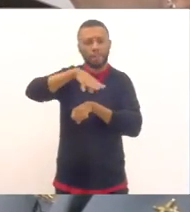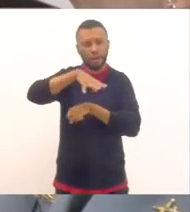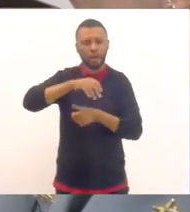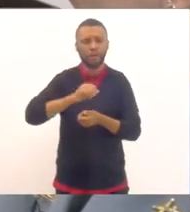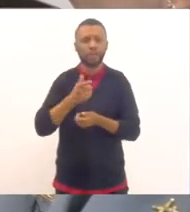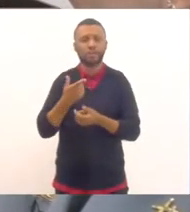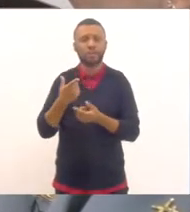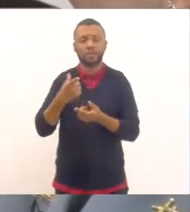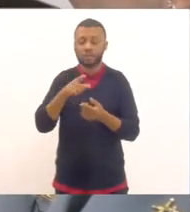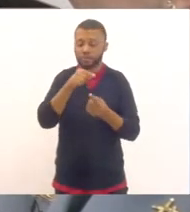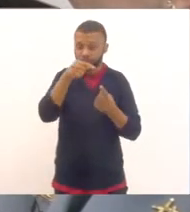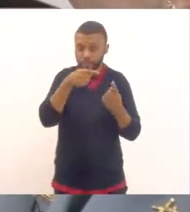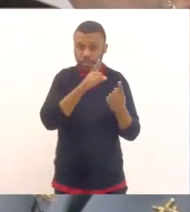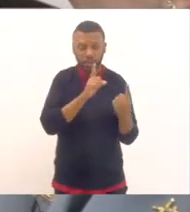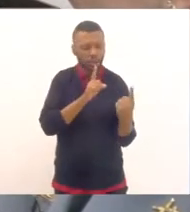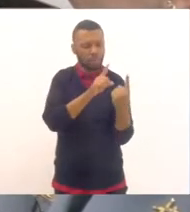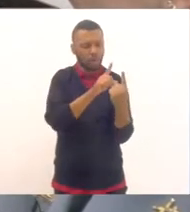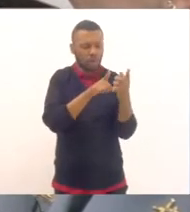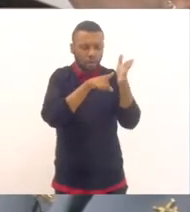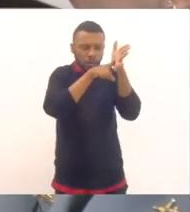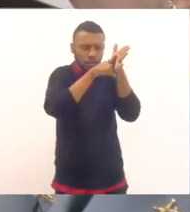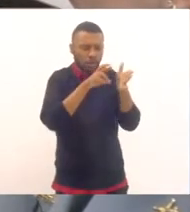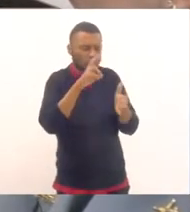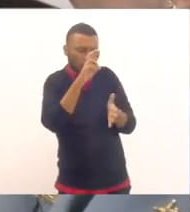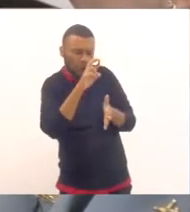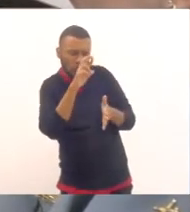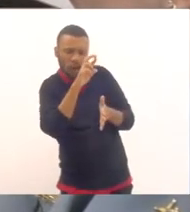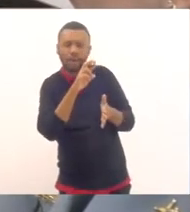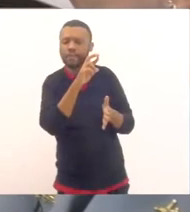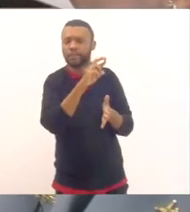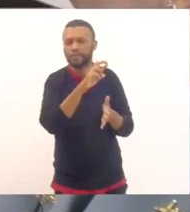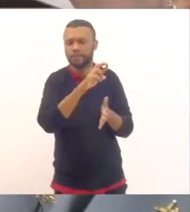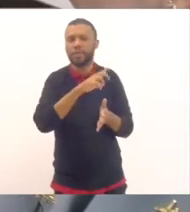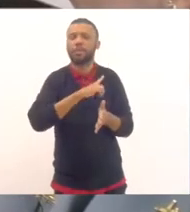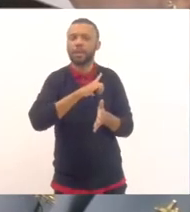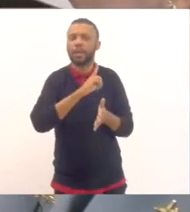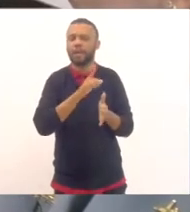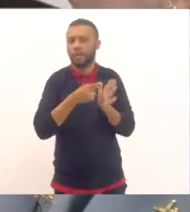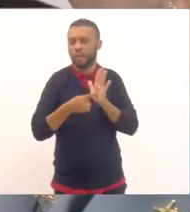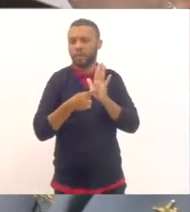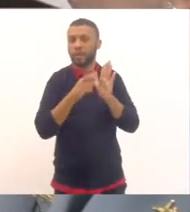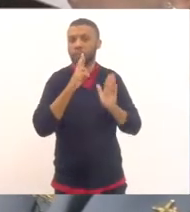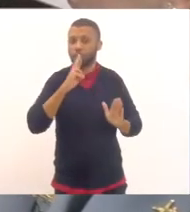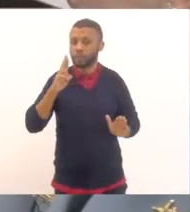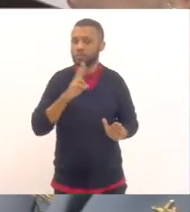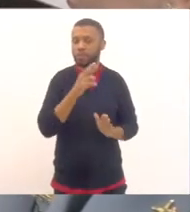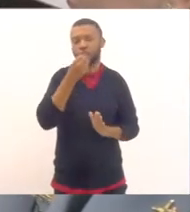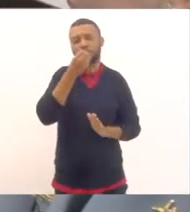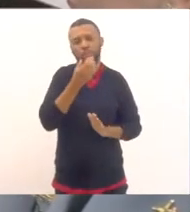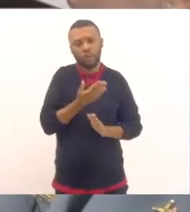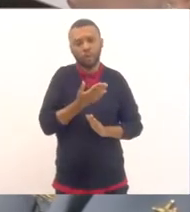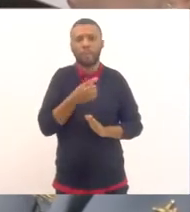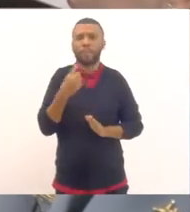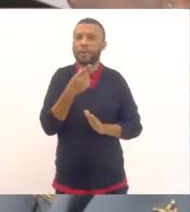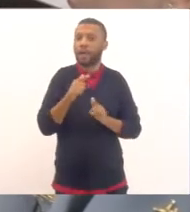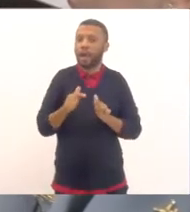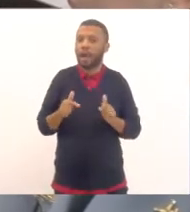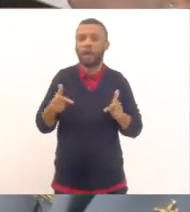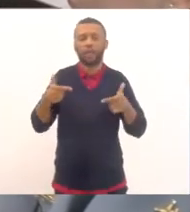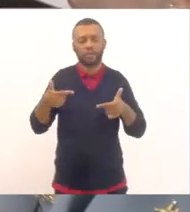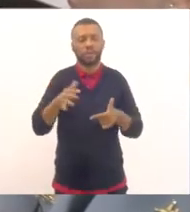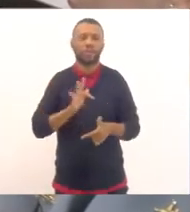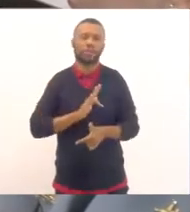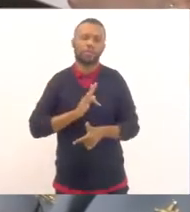tá da abordagem e das revistas isso aí tem tentado algo tentado um bom resultado para Nossas ações